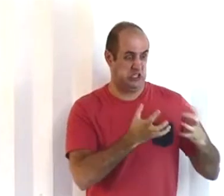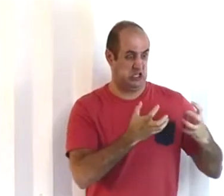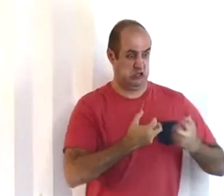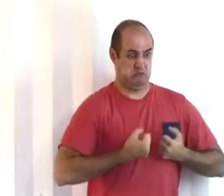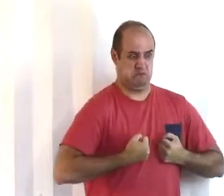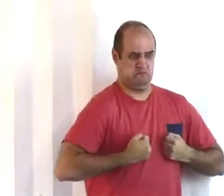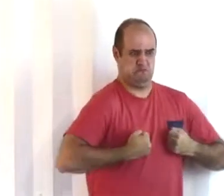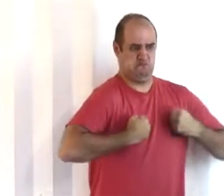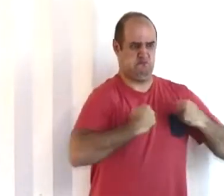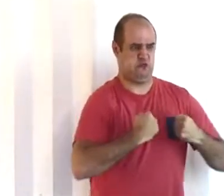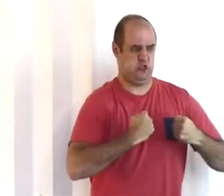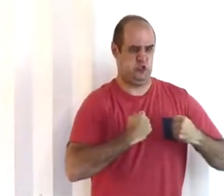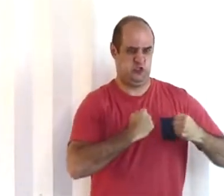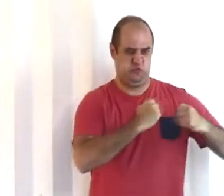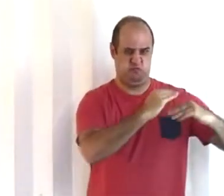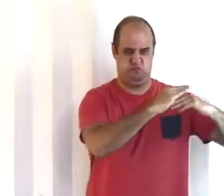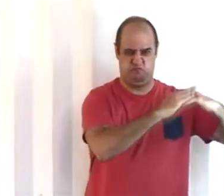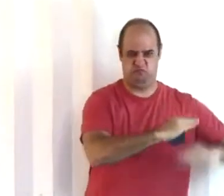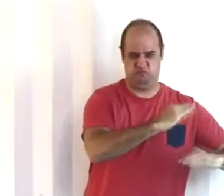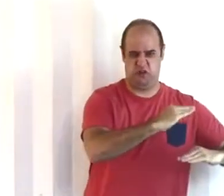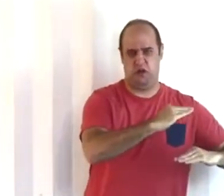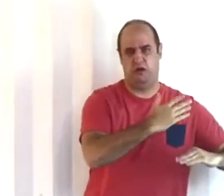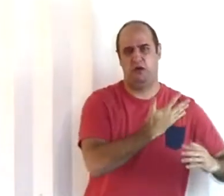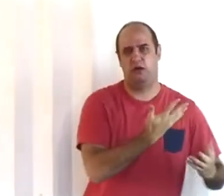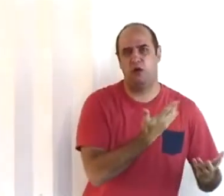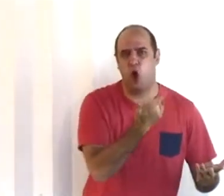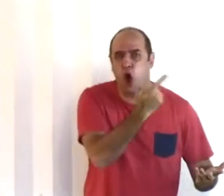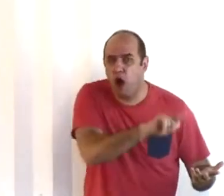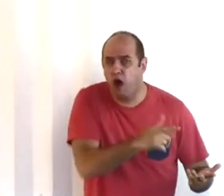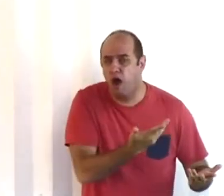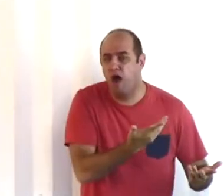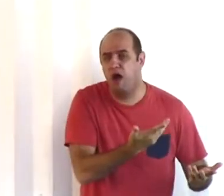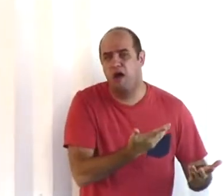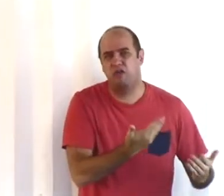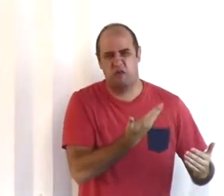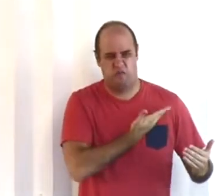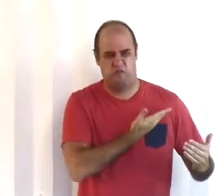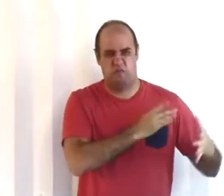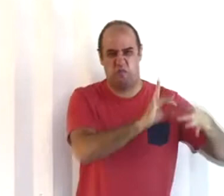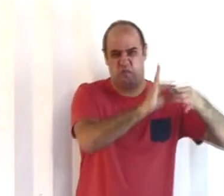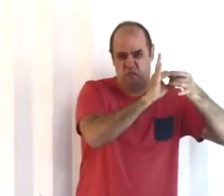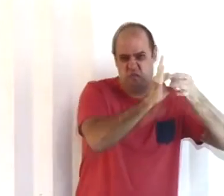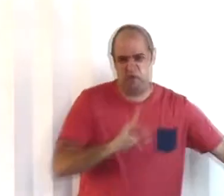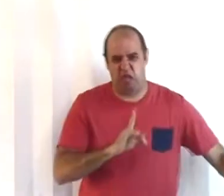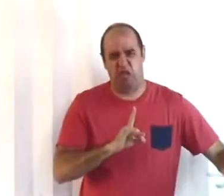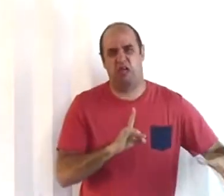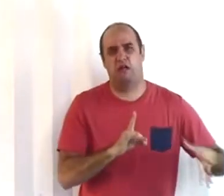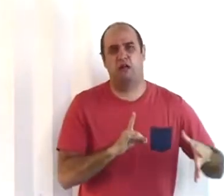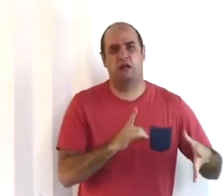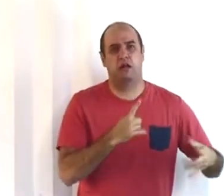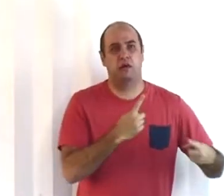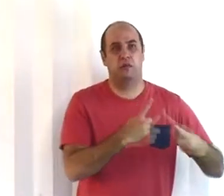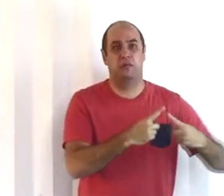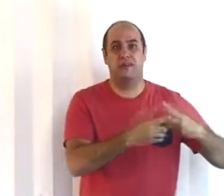cega, e então pessoas passam por cima de amizades e rompem com a lealdade para atingirem um status muitas vezes,